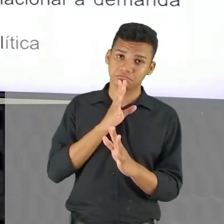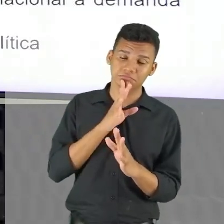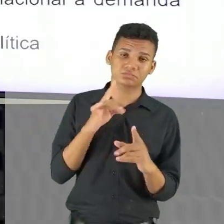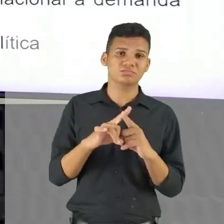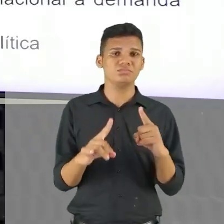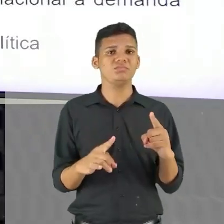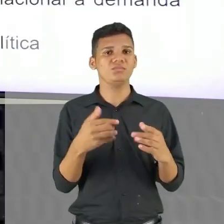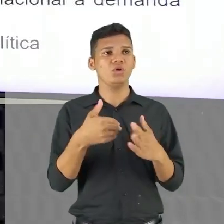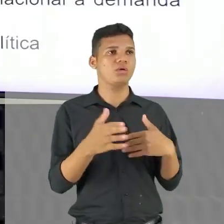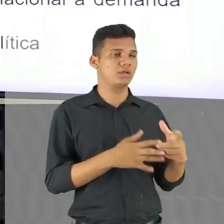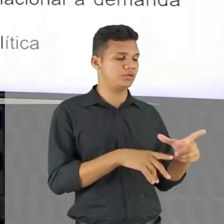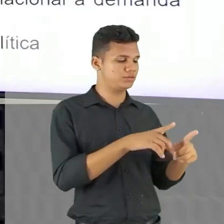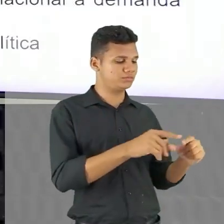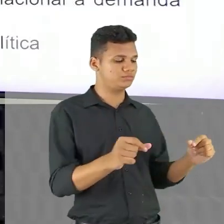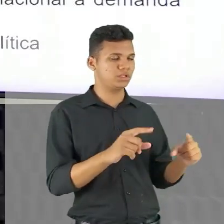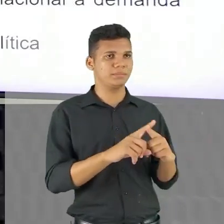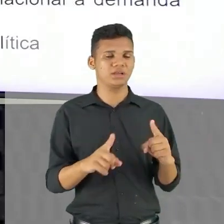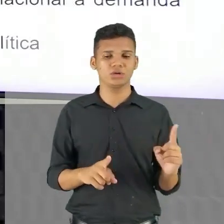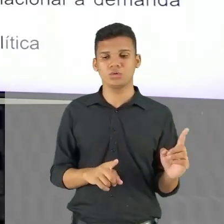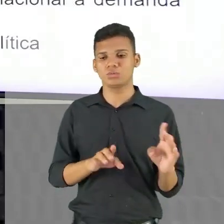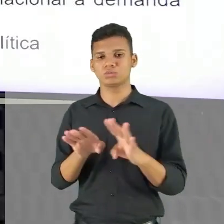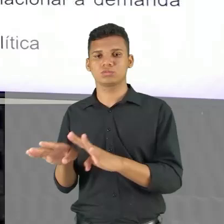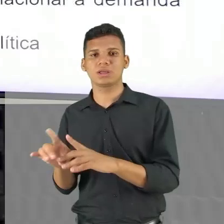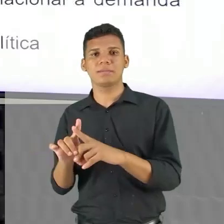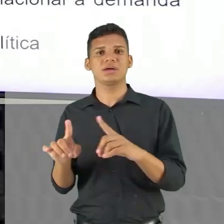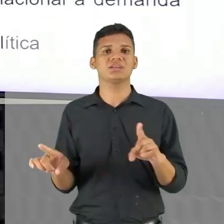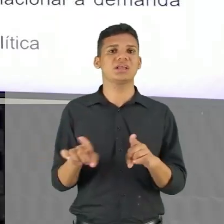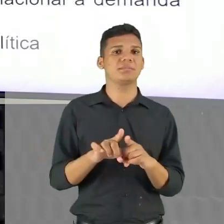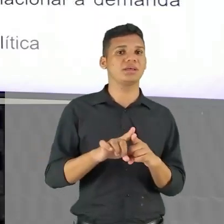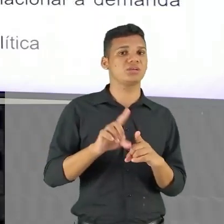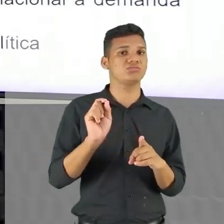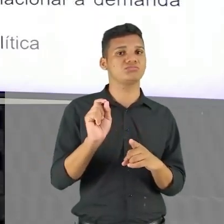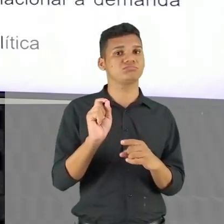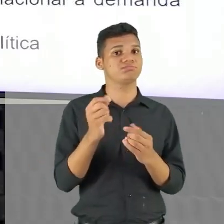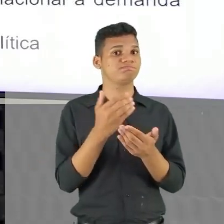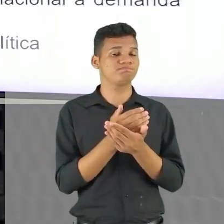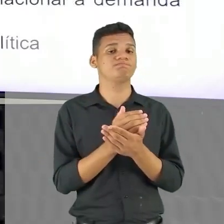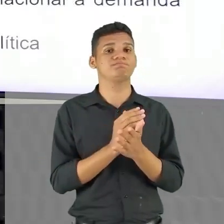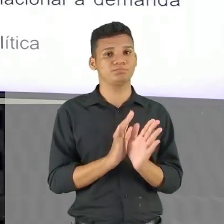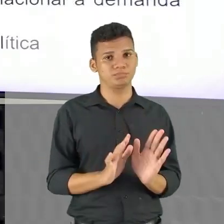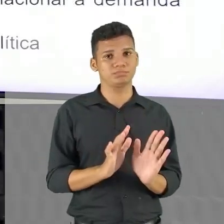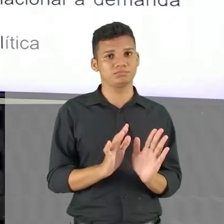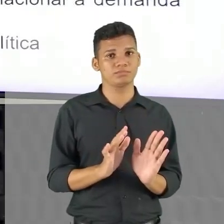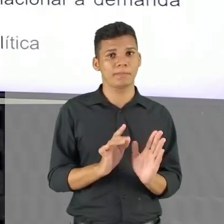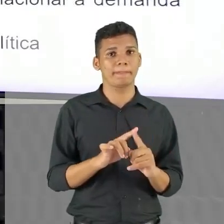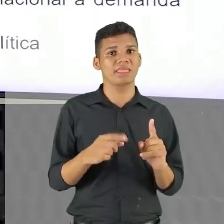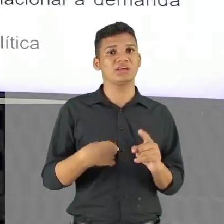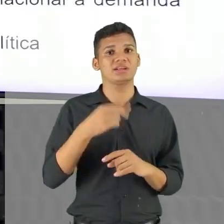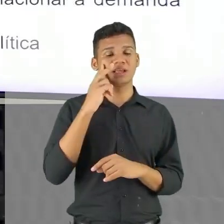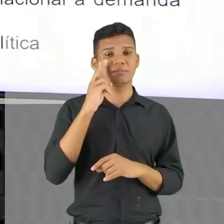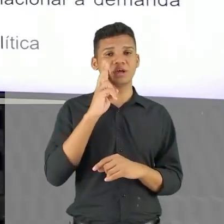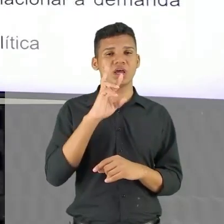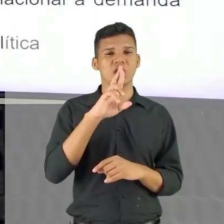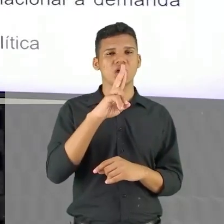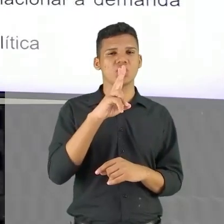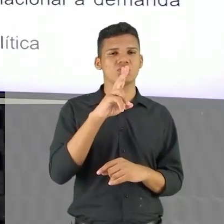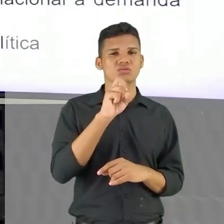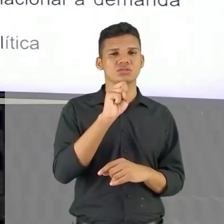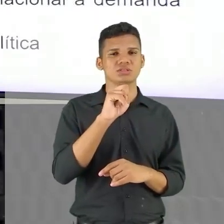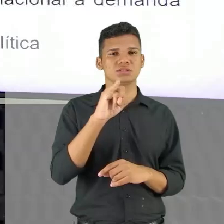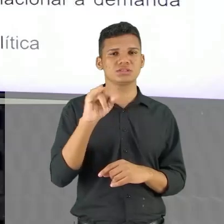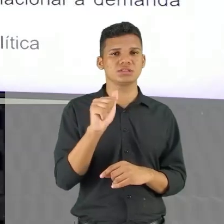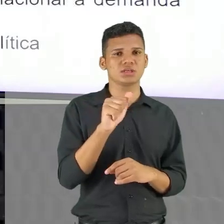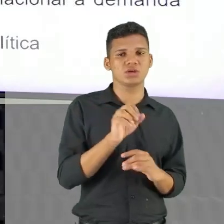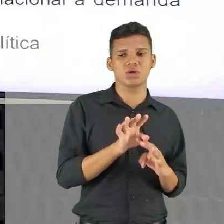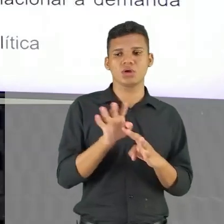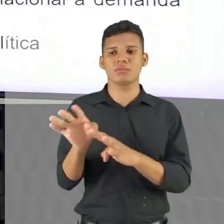Israel sobre o território palestino é quebra de soberania nacional. Basicamente, Lembra que a Rússia invadiu a Ucrânia? Pois